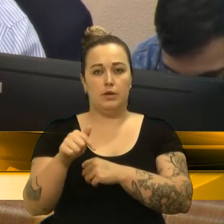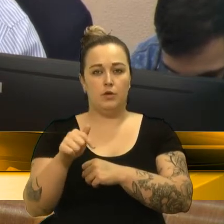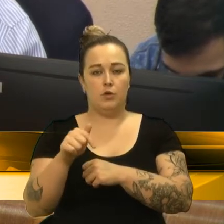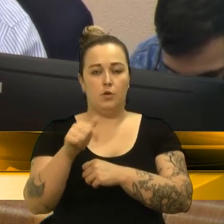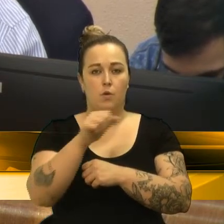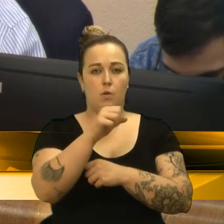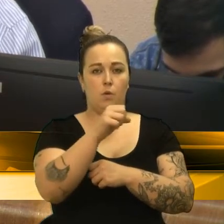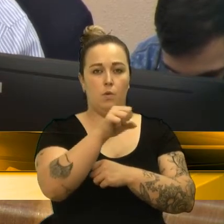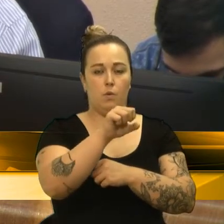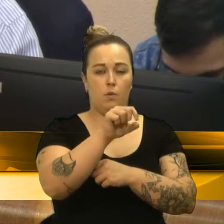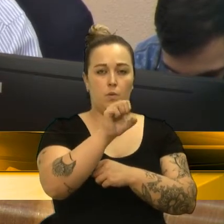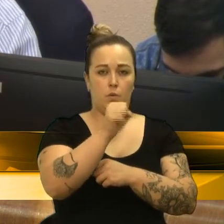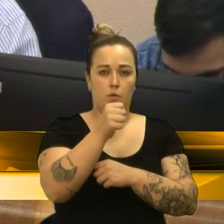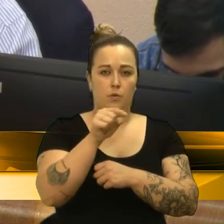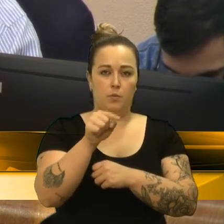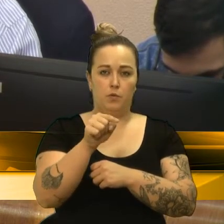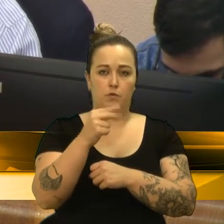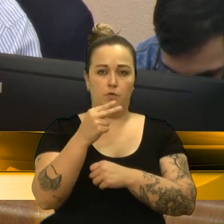8.210010,